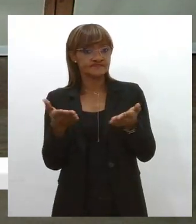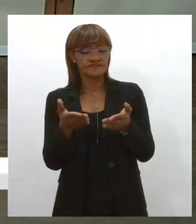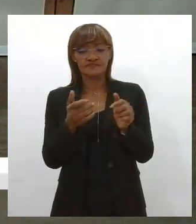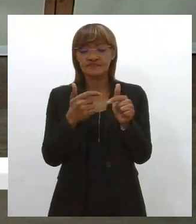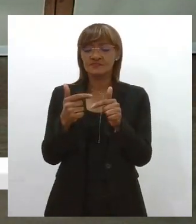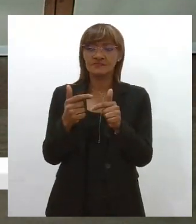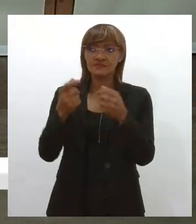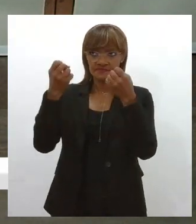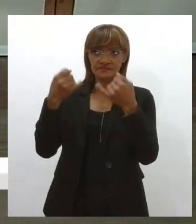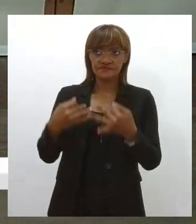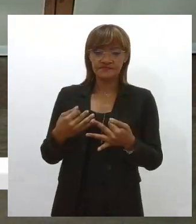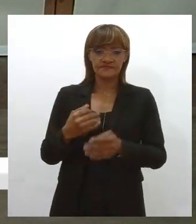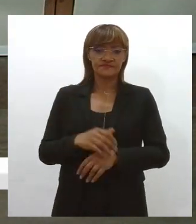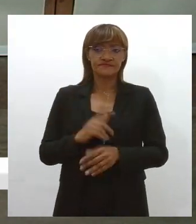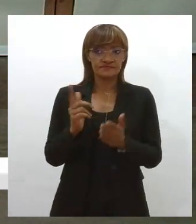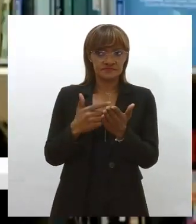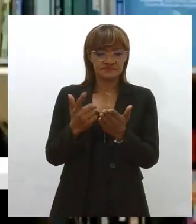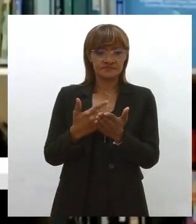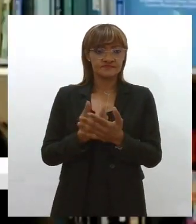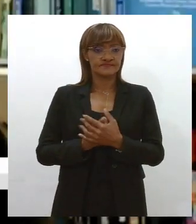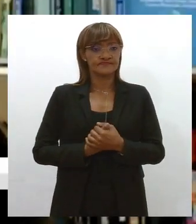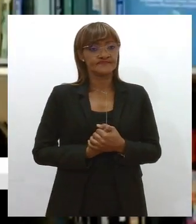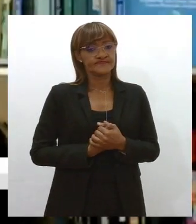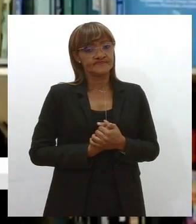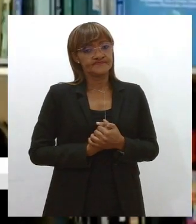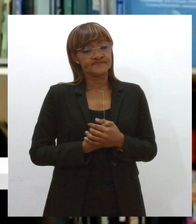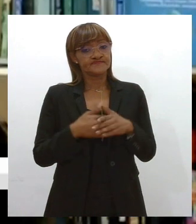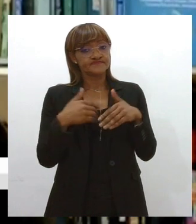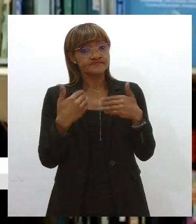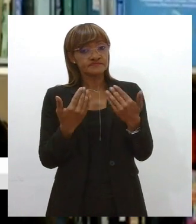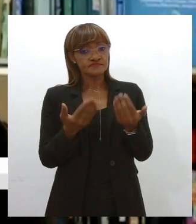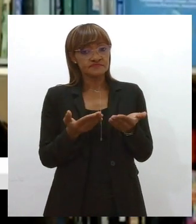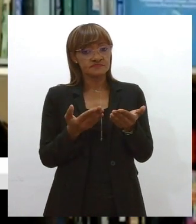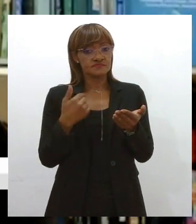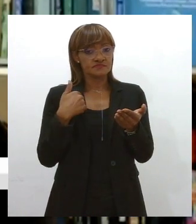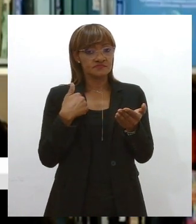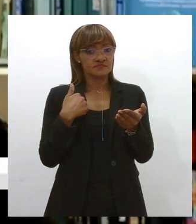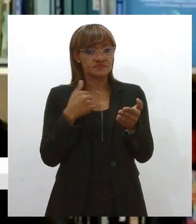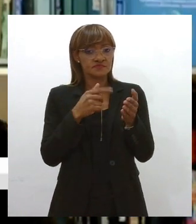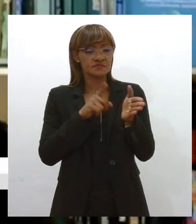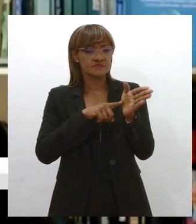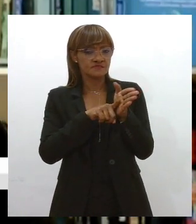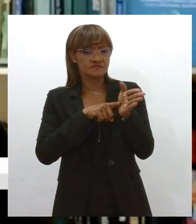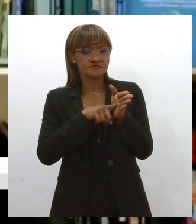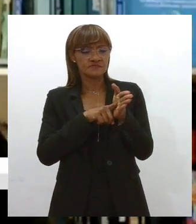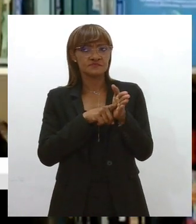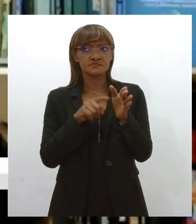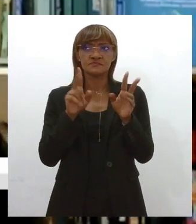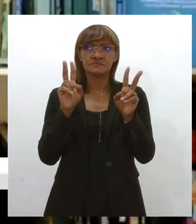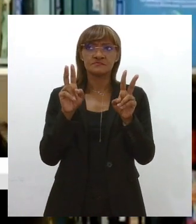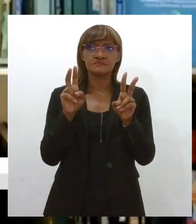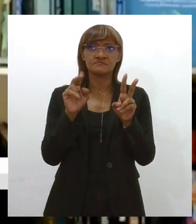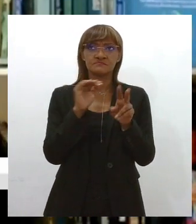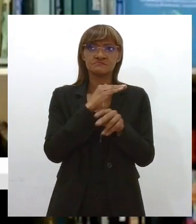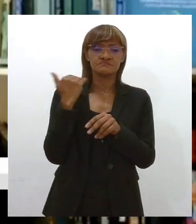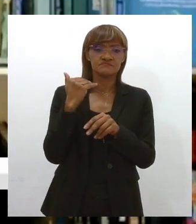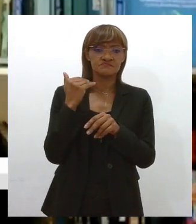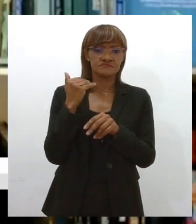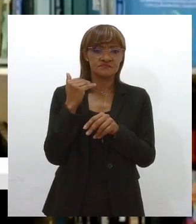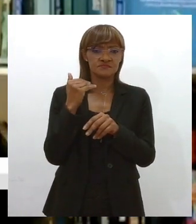para a gente. Então, eu tenho estudado morte desde 2019, desde o término